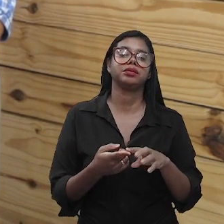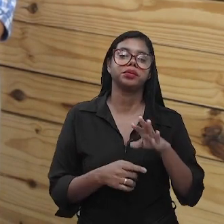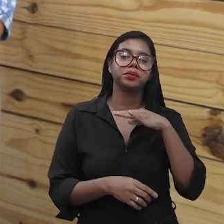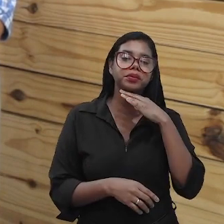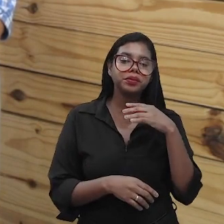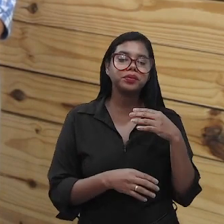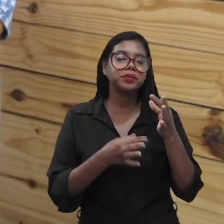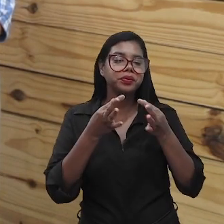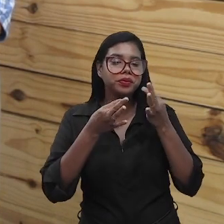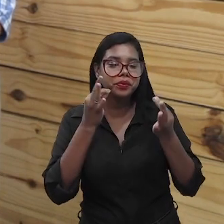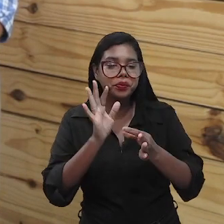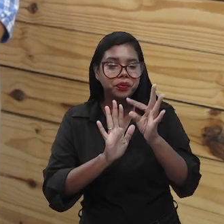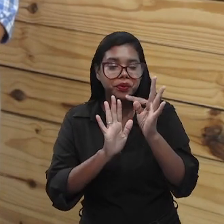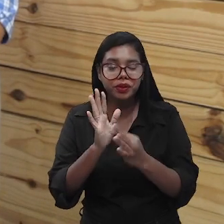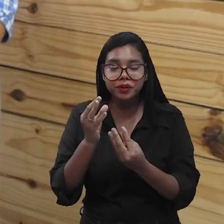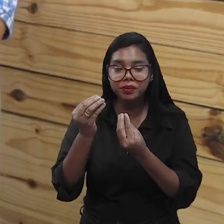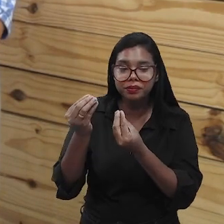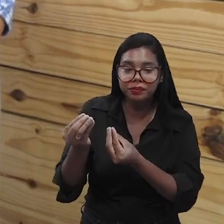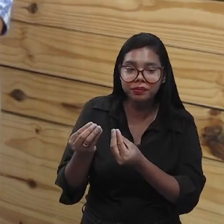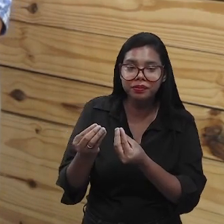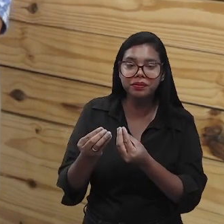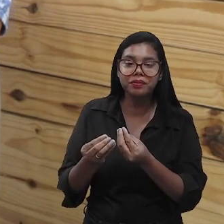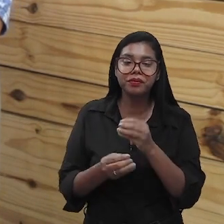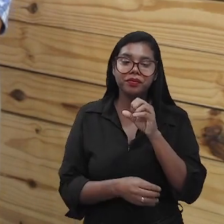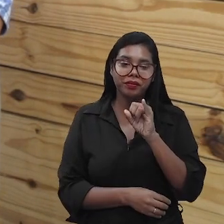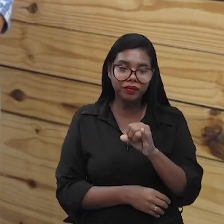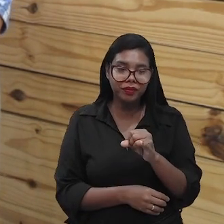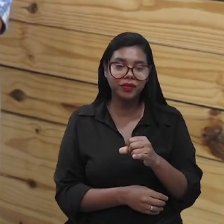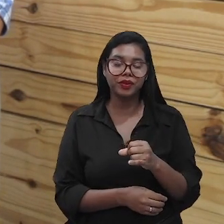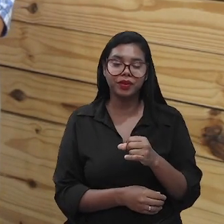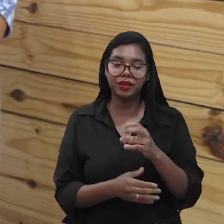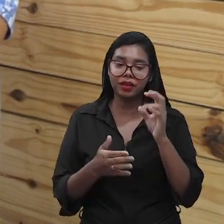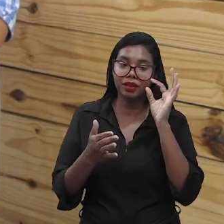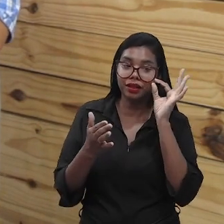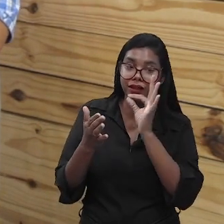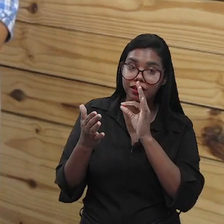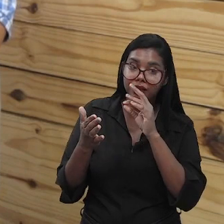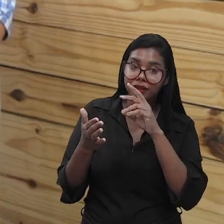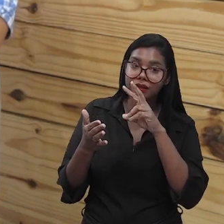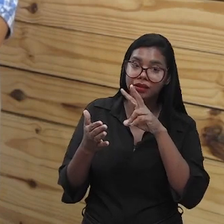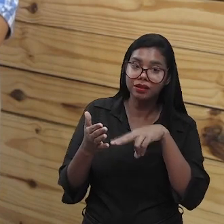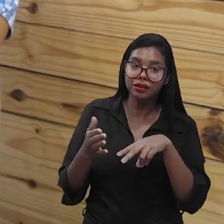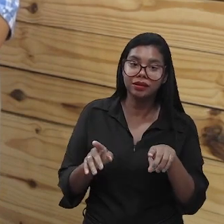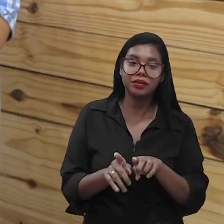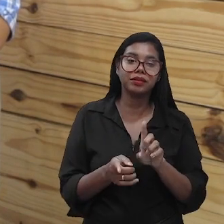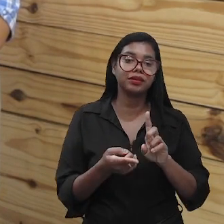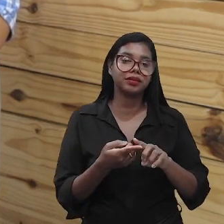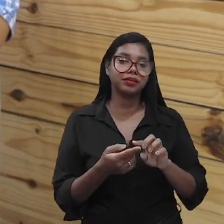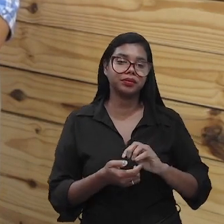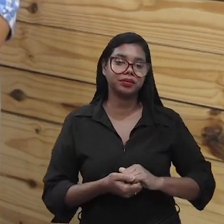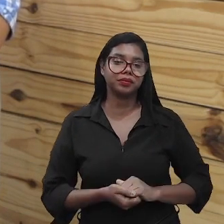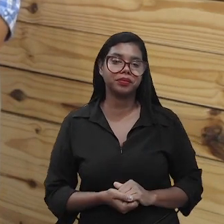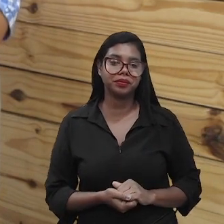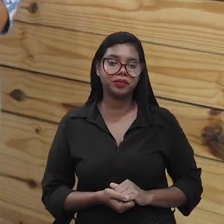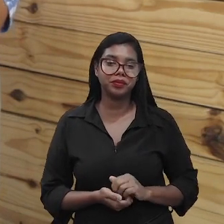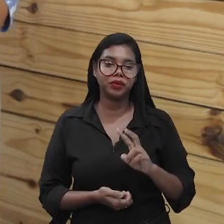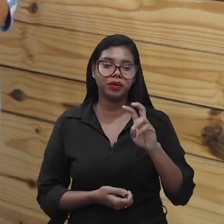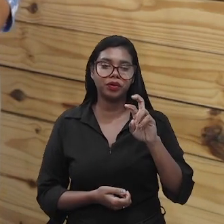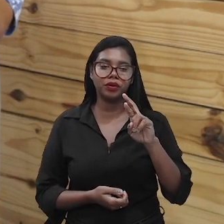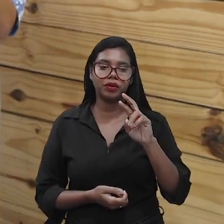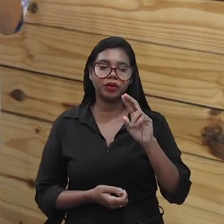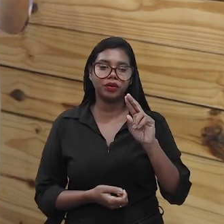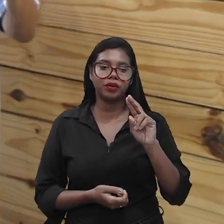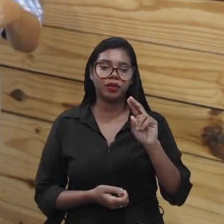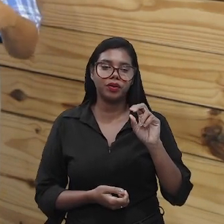elas, se alguém for cotejar, o texto que, por exemplo, Michelene Verunski, ou que Badu Moraes, que é uma atriz do Rio Grande do Norte também leu, e